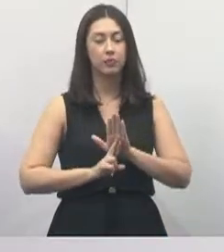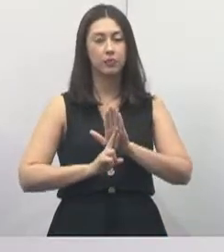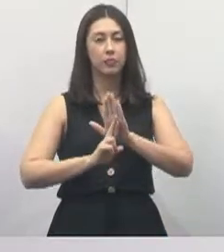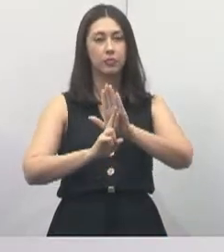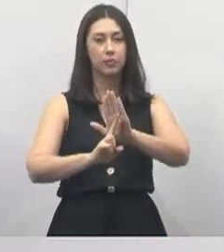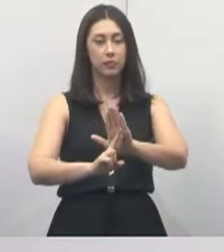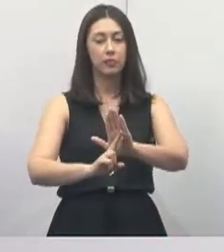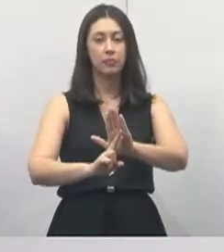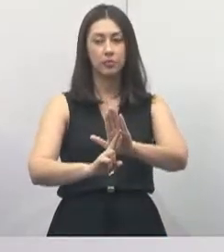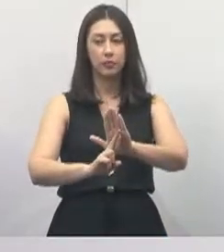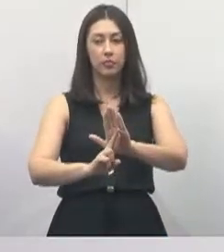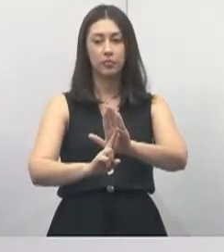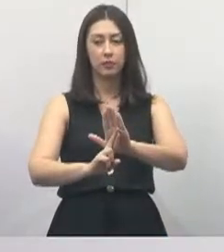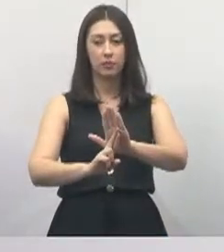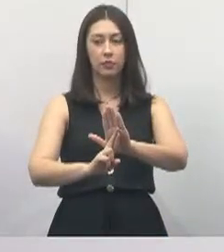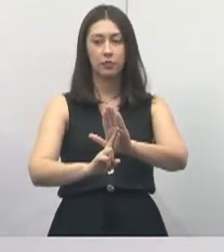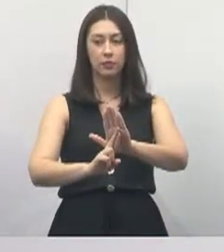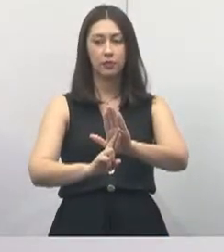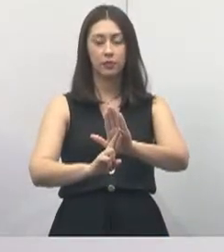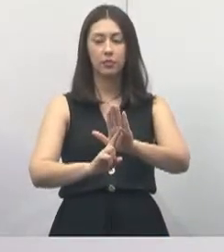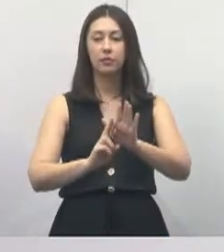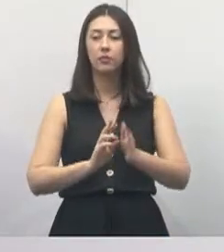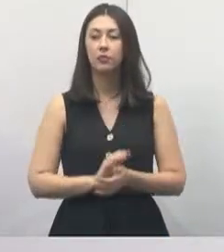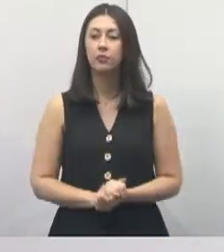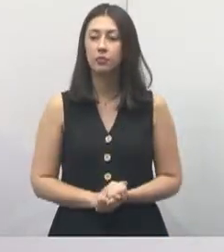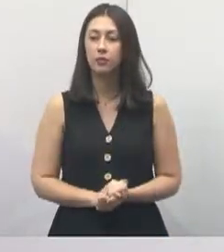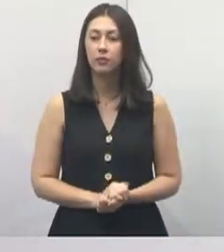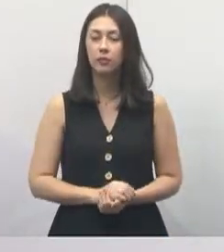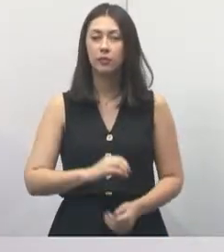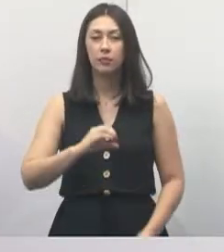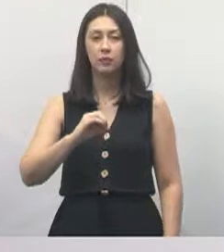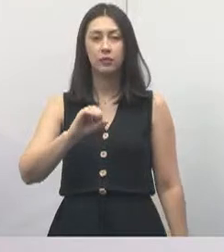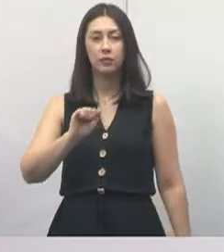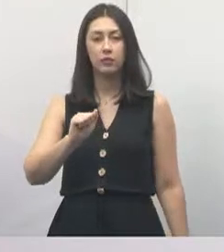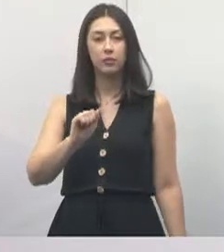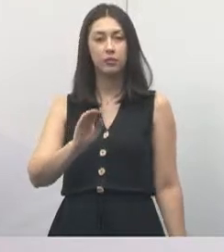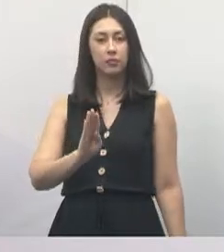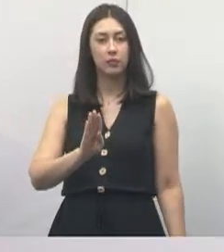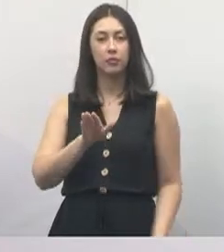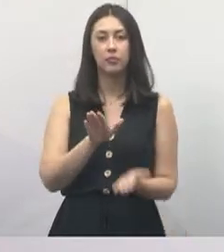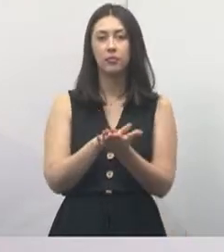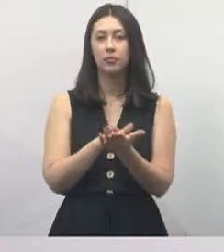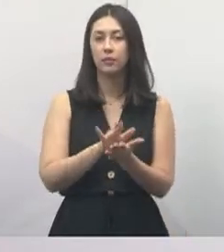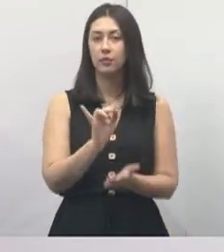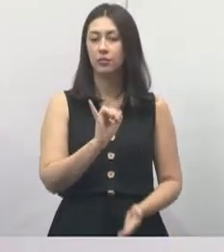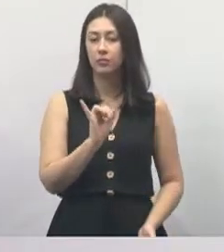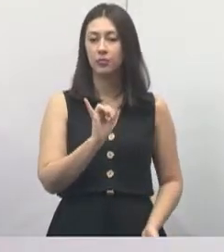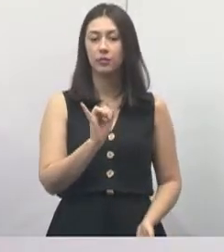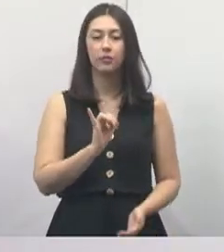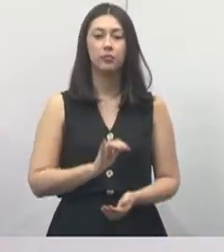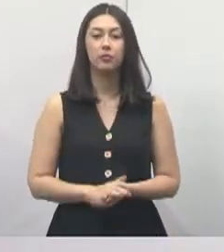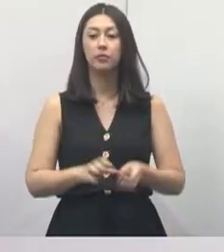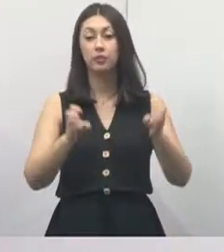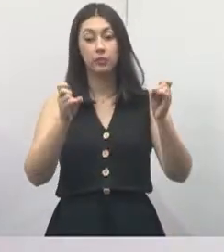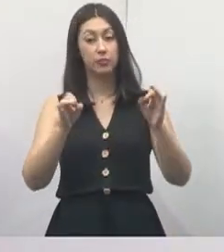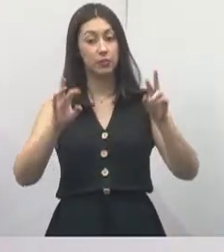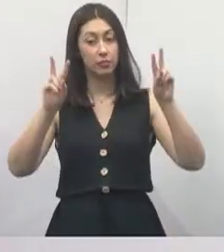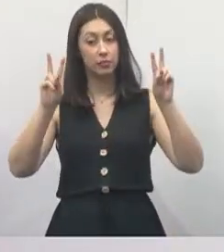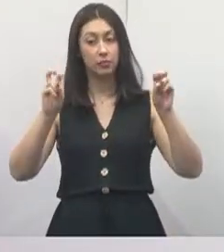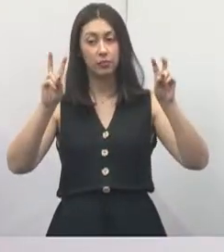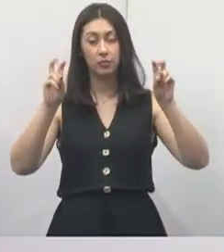representante da 40ª subseção da OAB de Jacareí, que abordará o